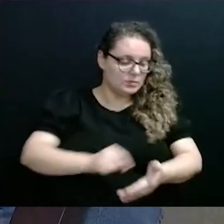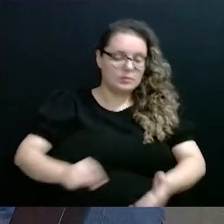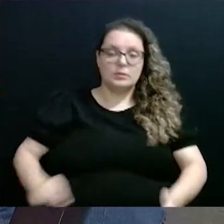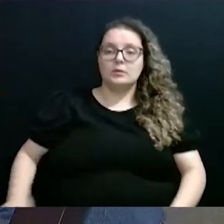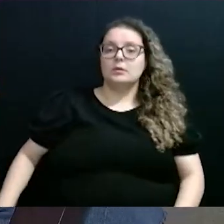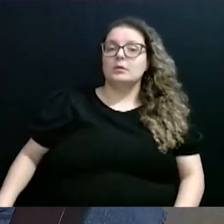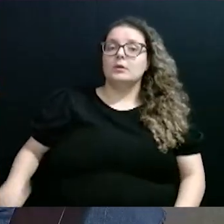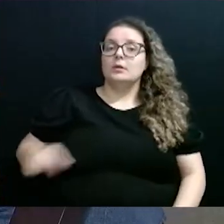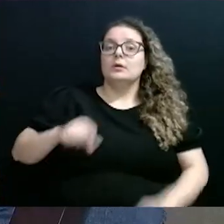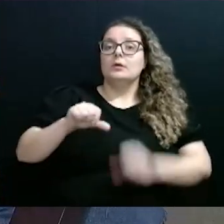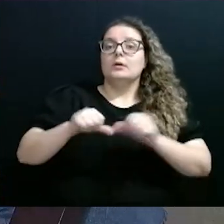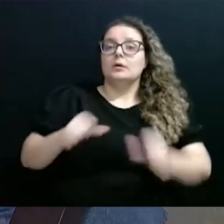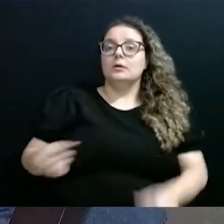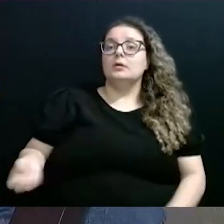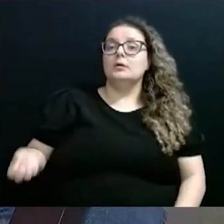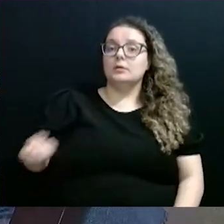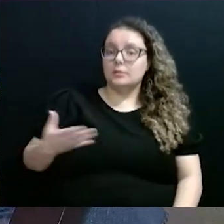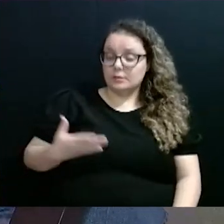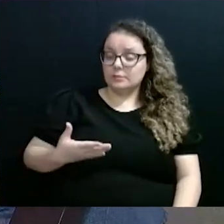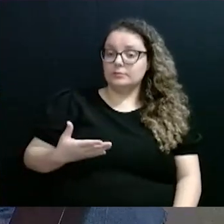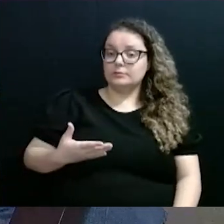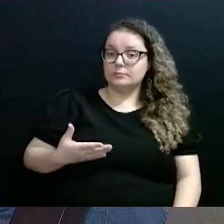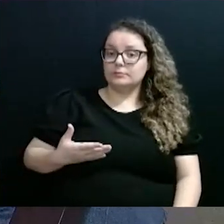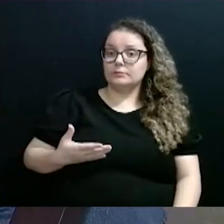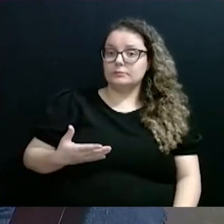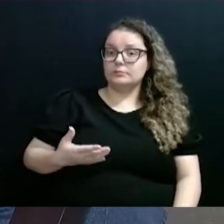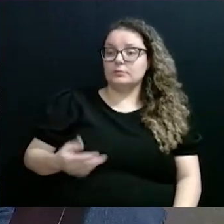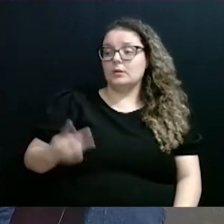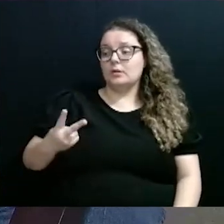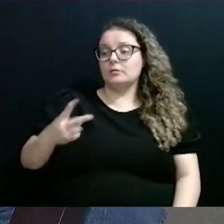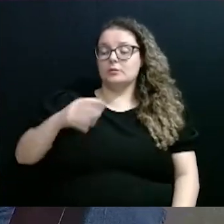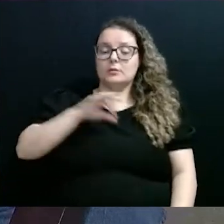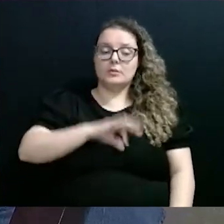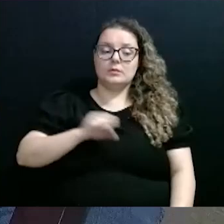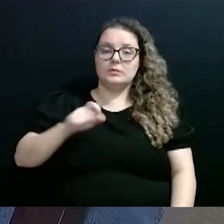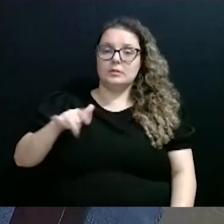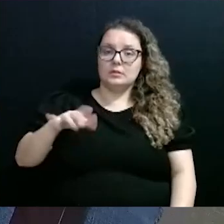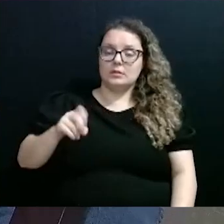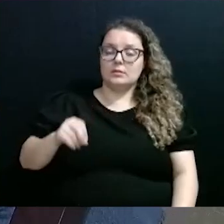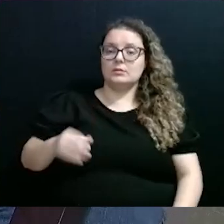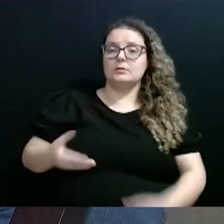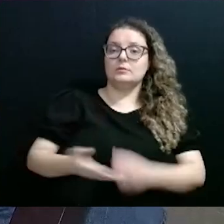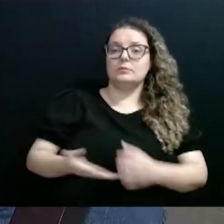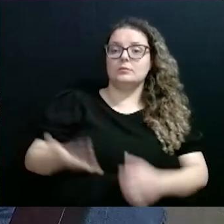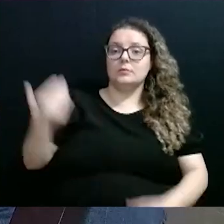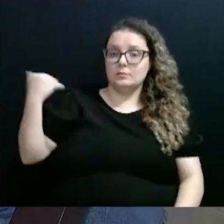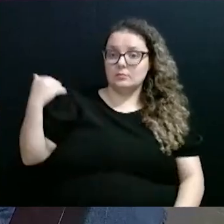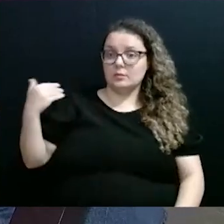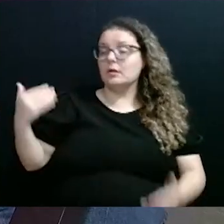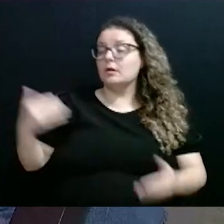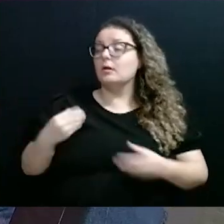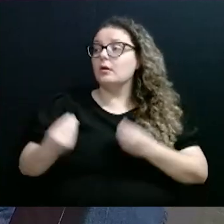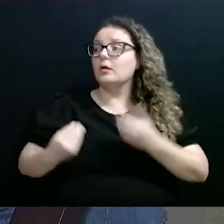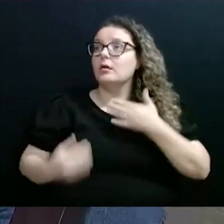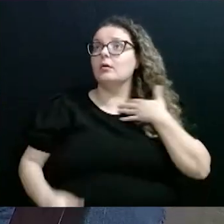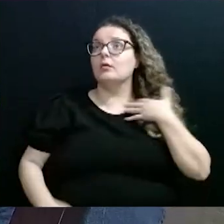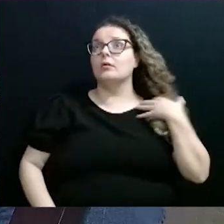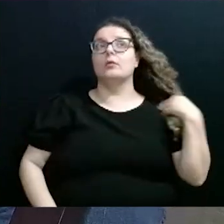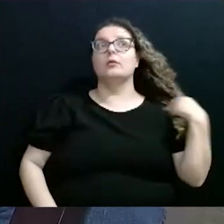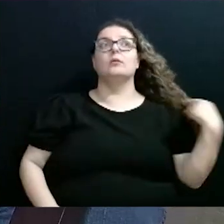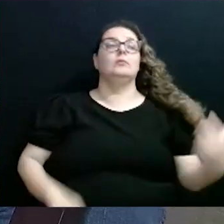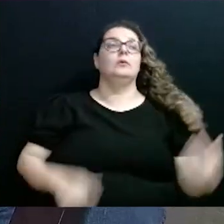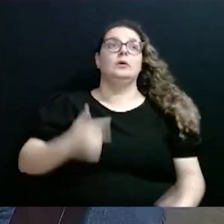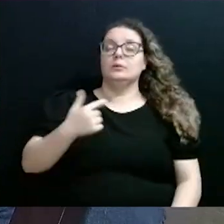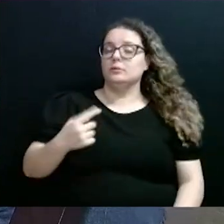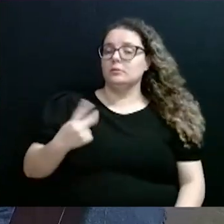é recente, ela é nova. Então, era 2 salários mínimos. Agora, como é que funciona? Você não tem mais os